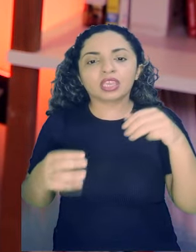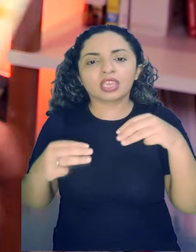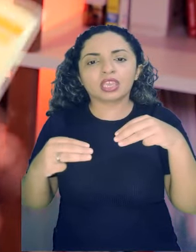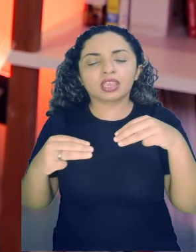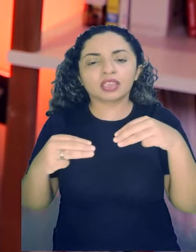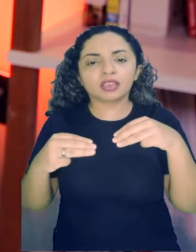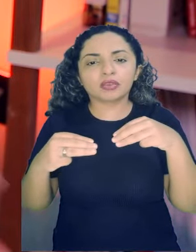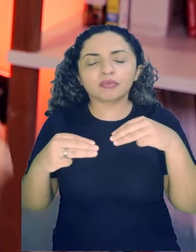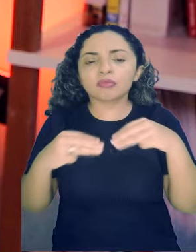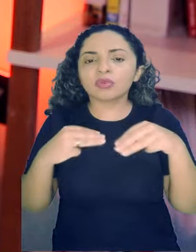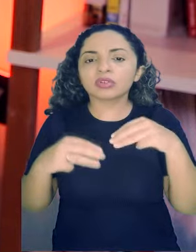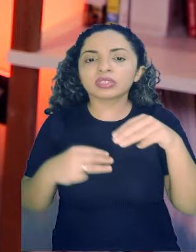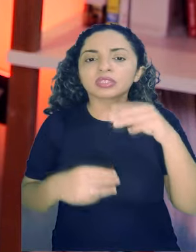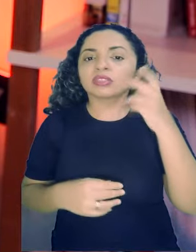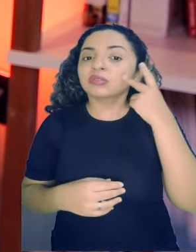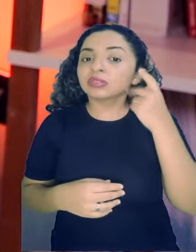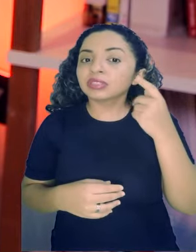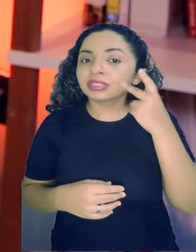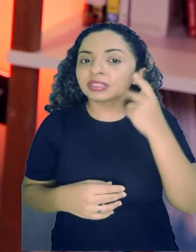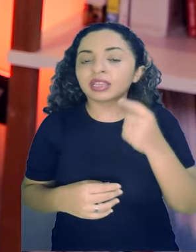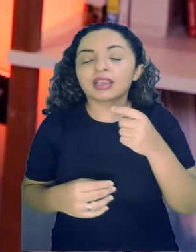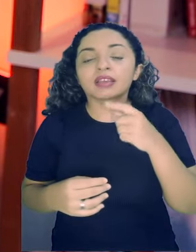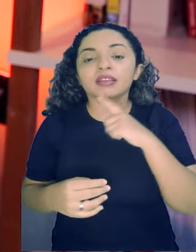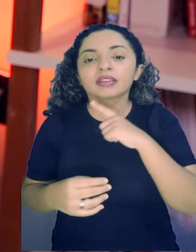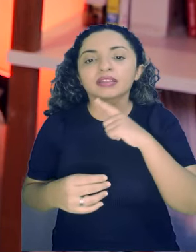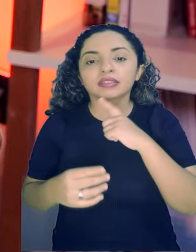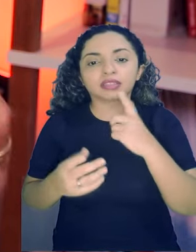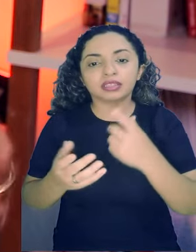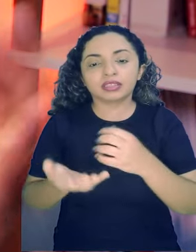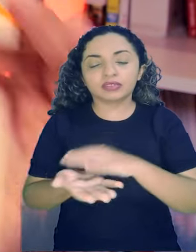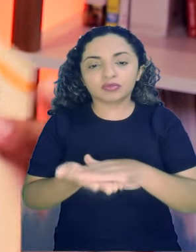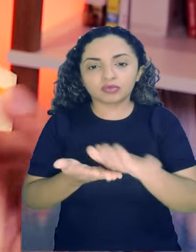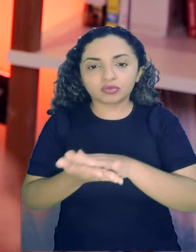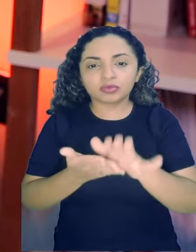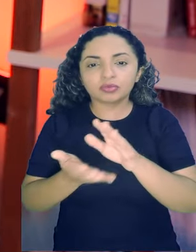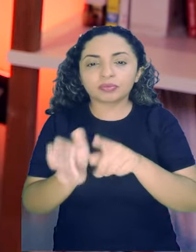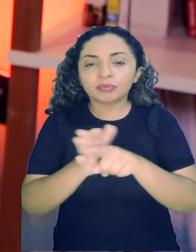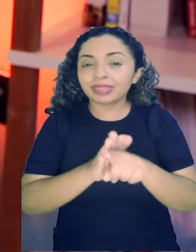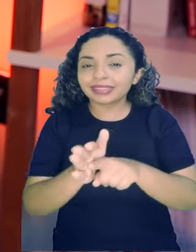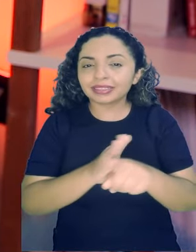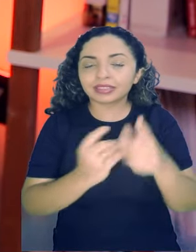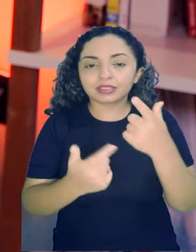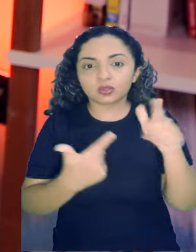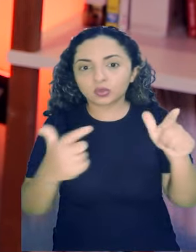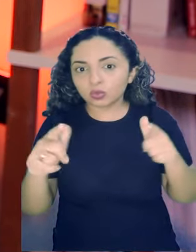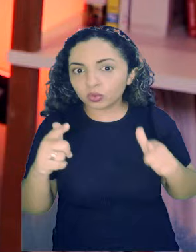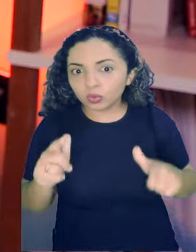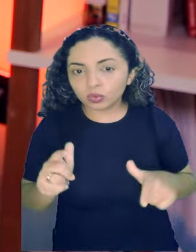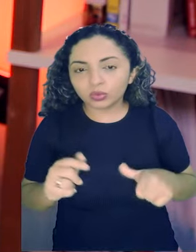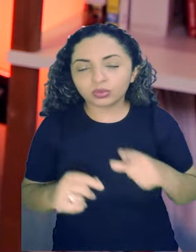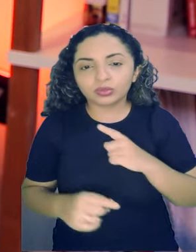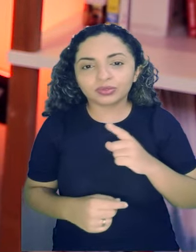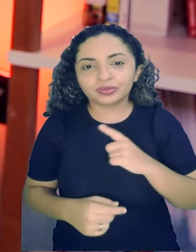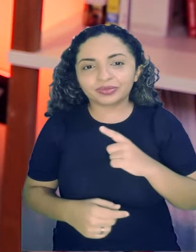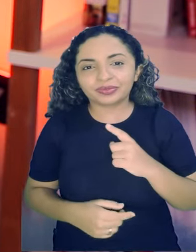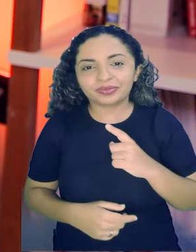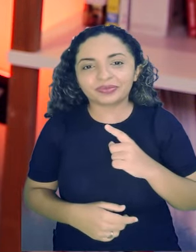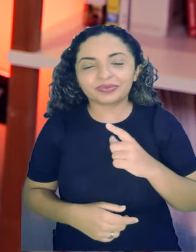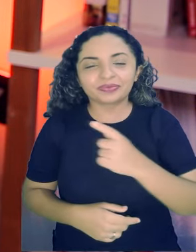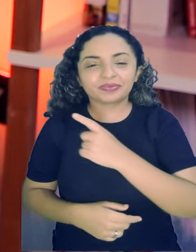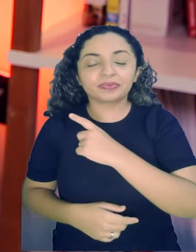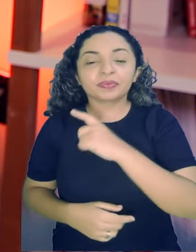Tem várias, é uma coleçãozinha nesse formato com várias outras pesquisas de historiadores notáveis aqui que estão